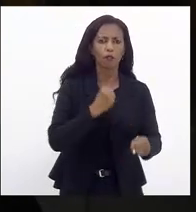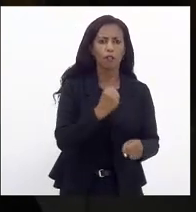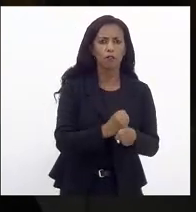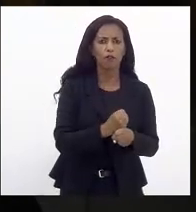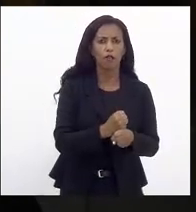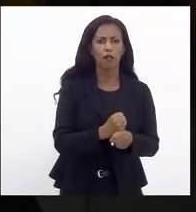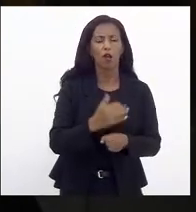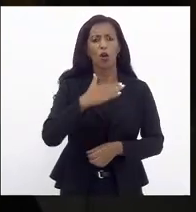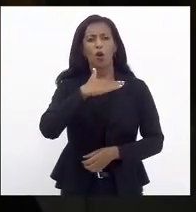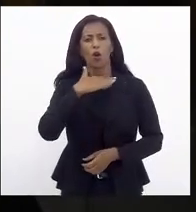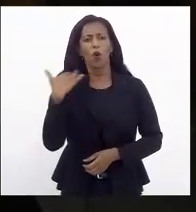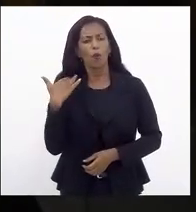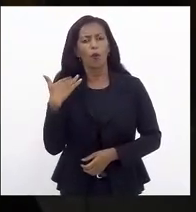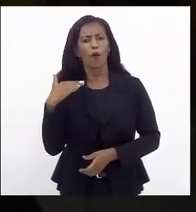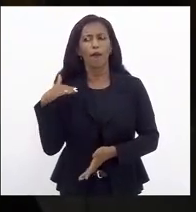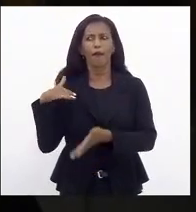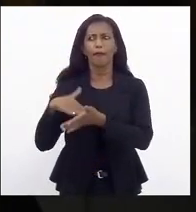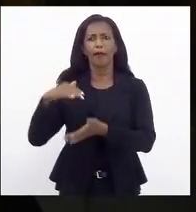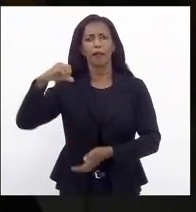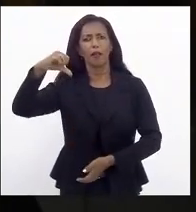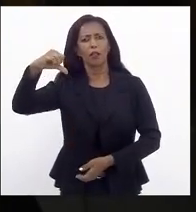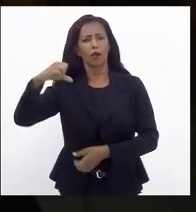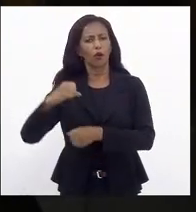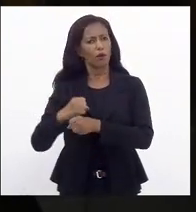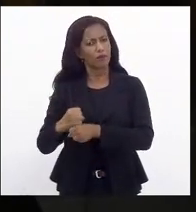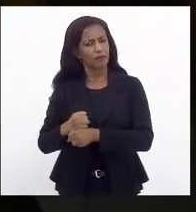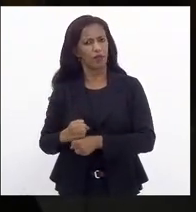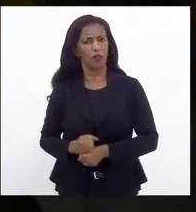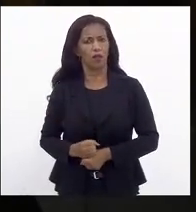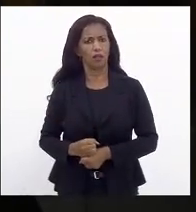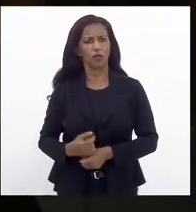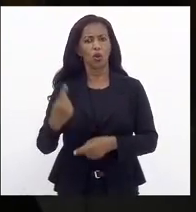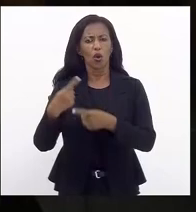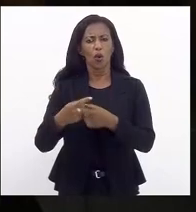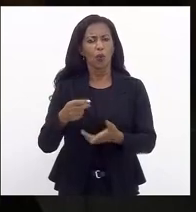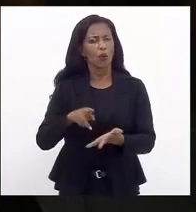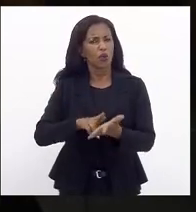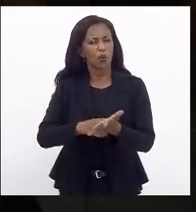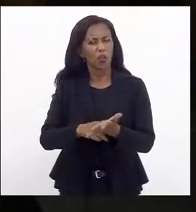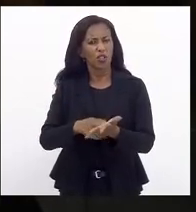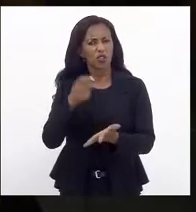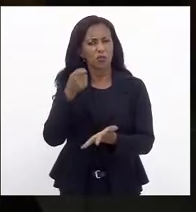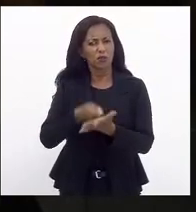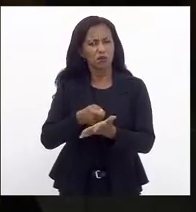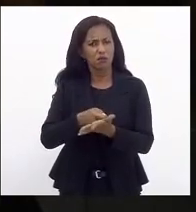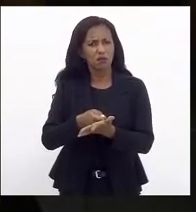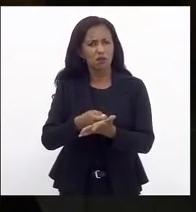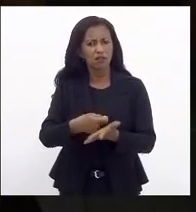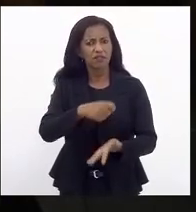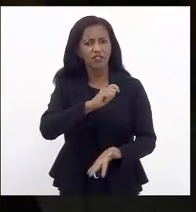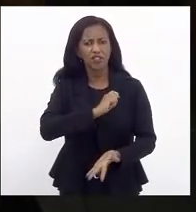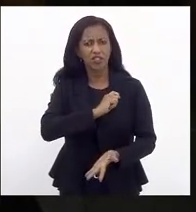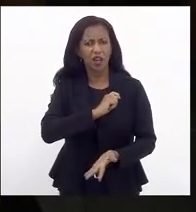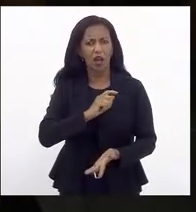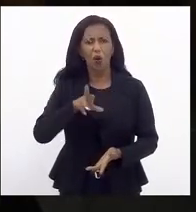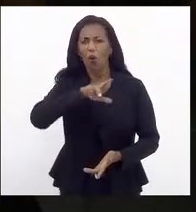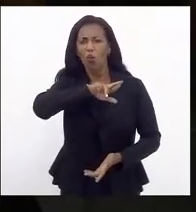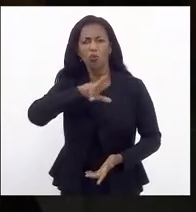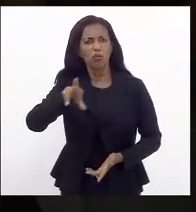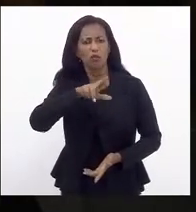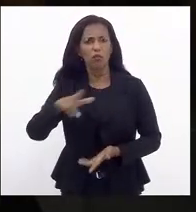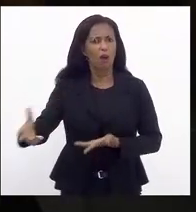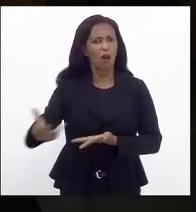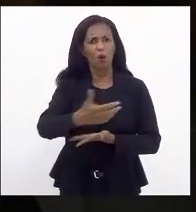vou morrer aqui daqui há nove anos porque o regime de recuperação fiscal não